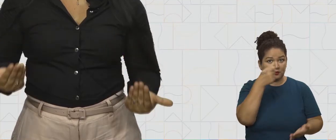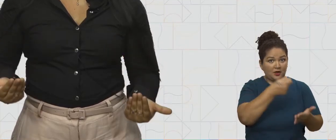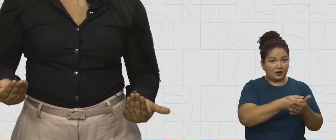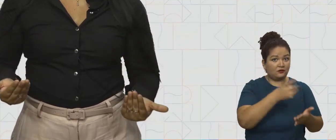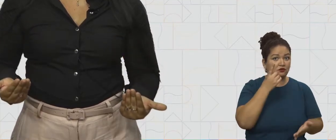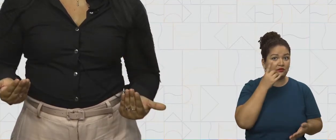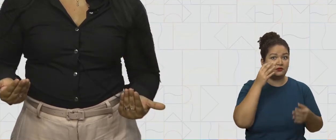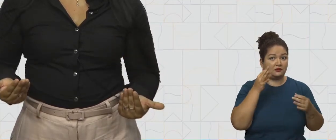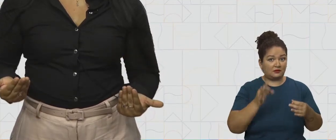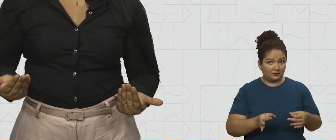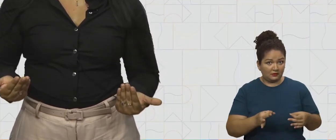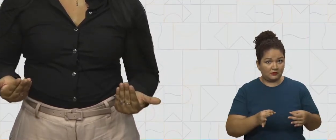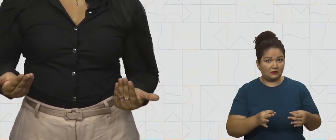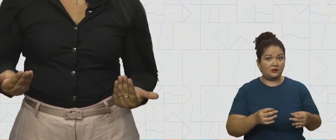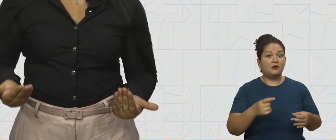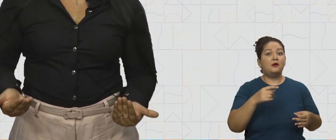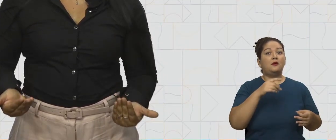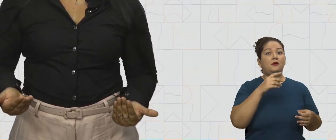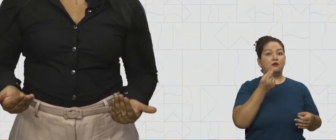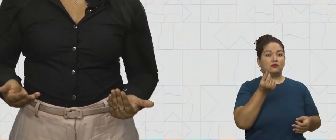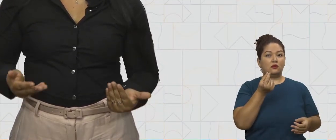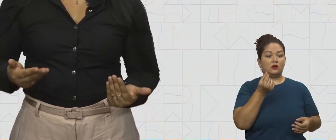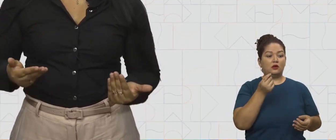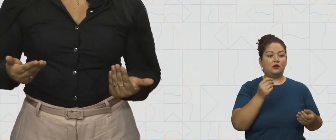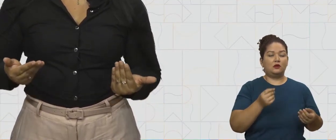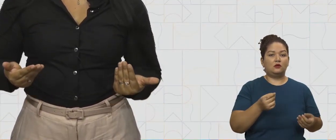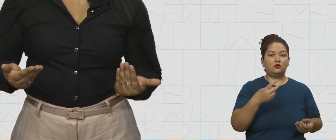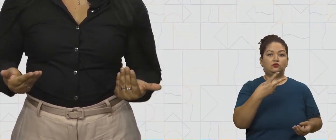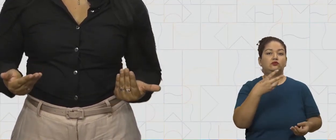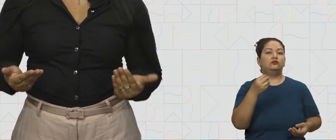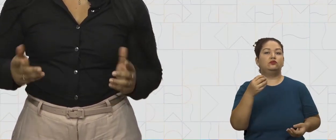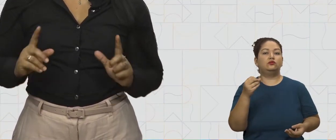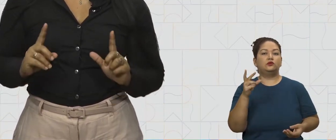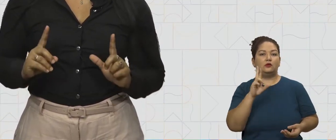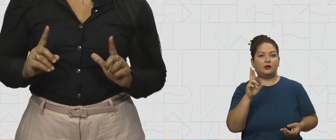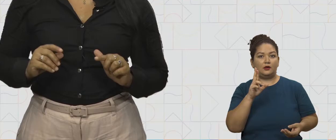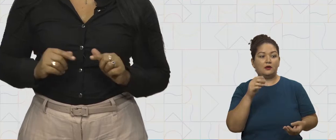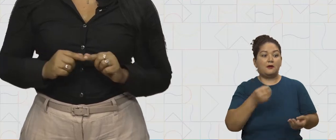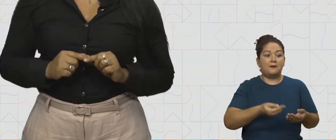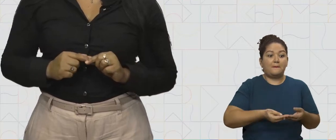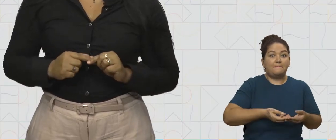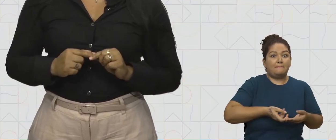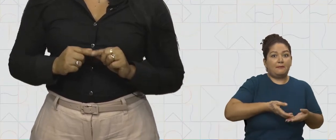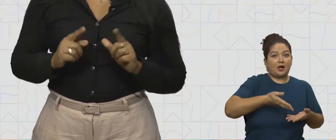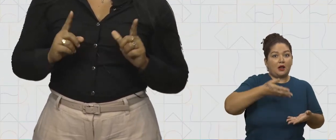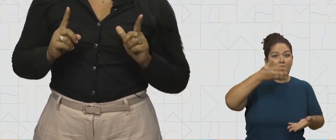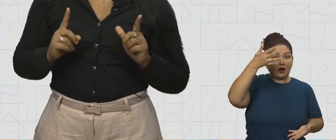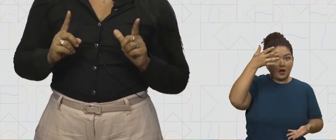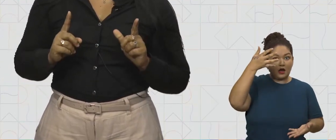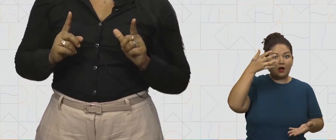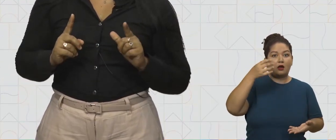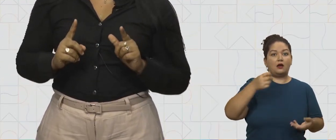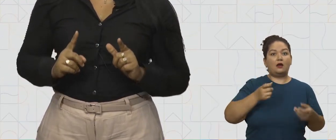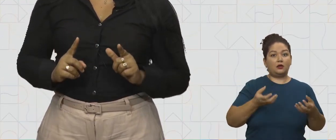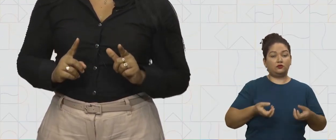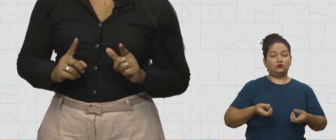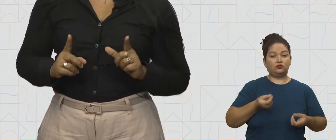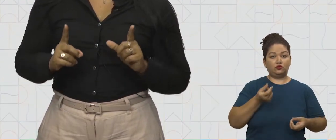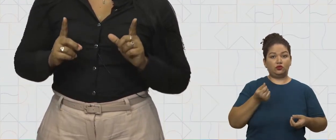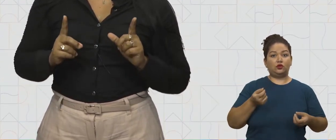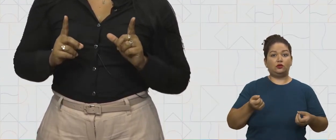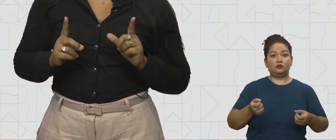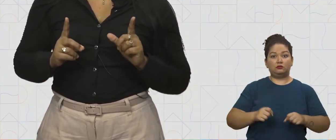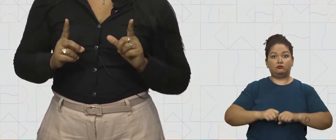a mais, além daquele que ele iria pagar. Vamos pegar de novo o nosso exemplo. Quando você deixa de pagar na